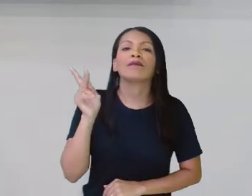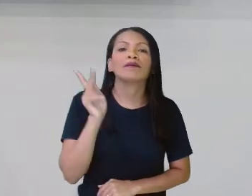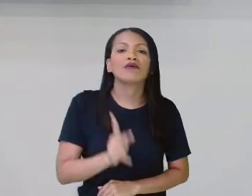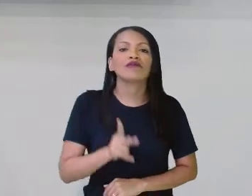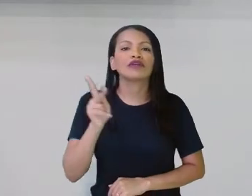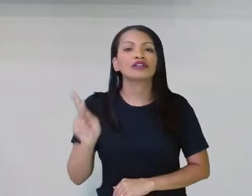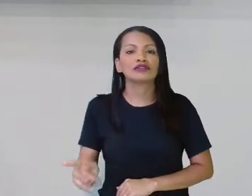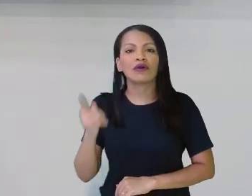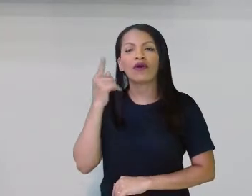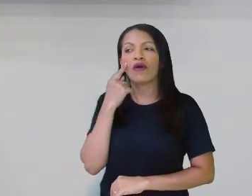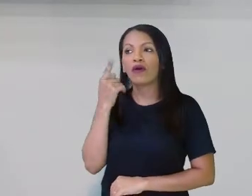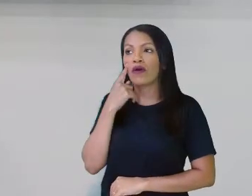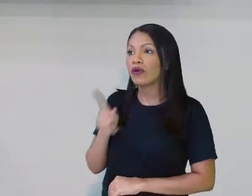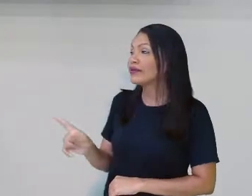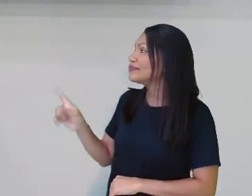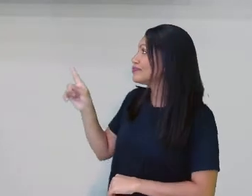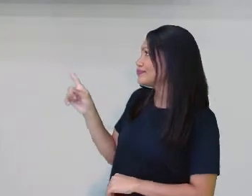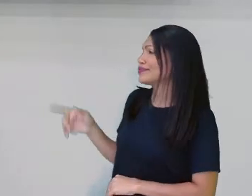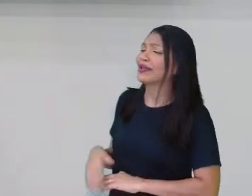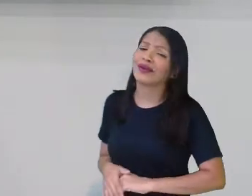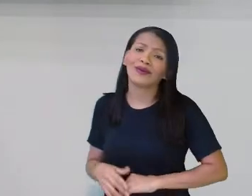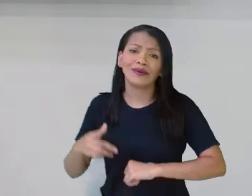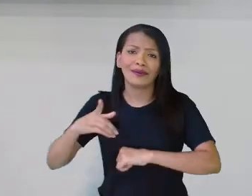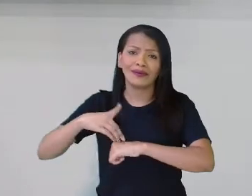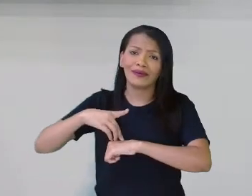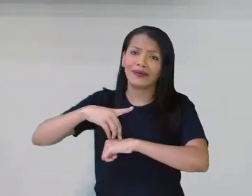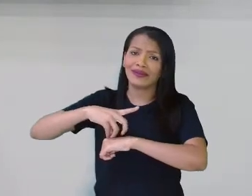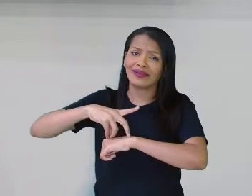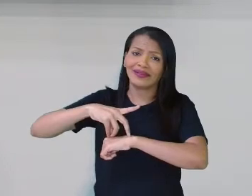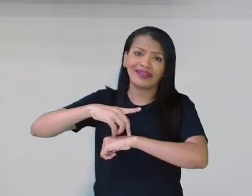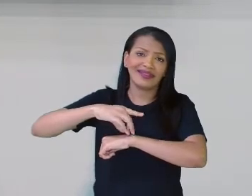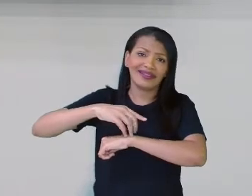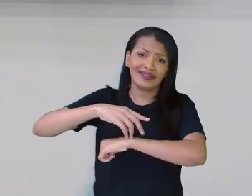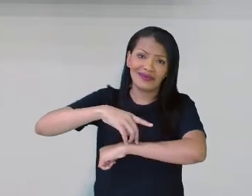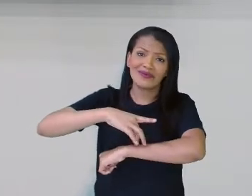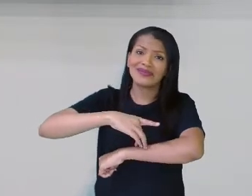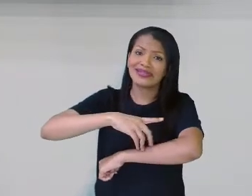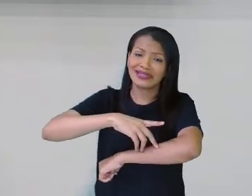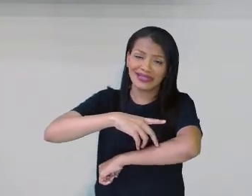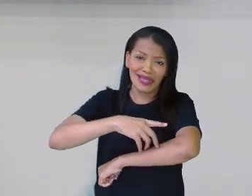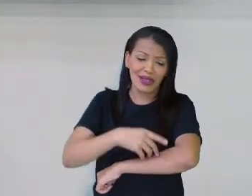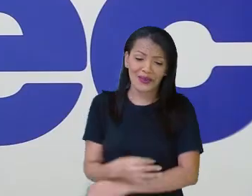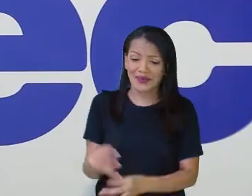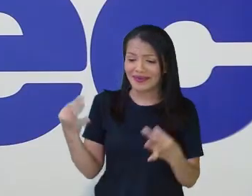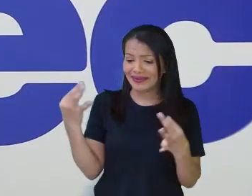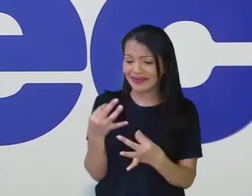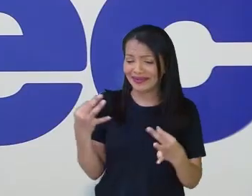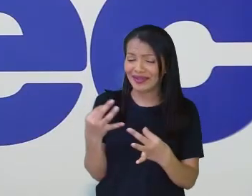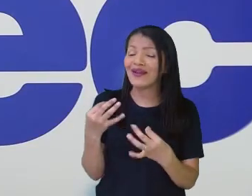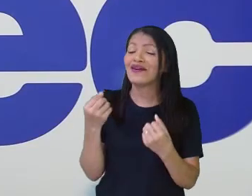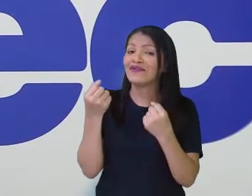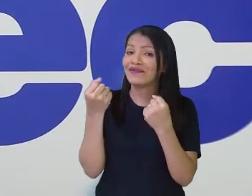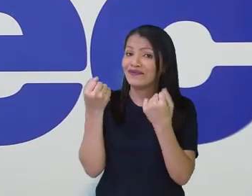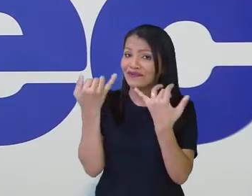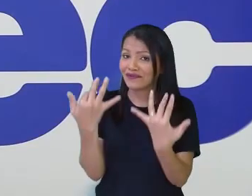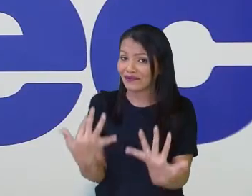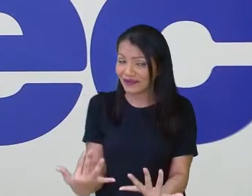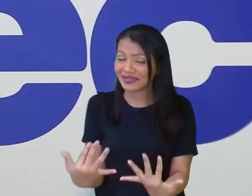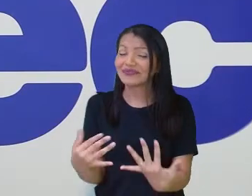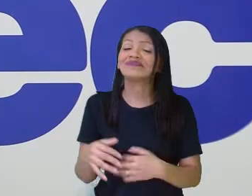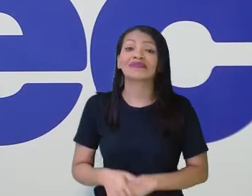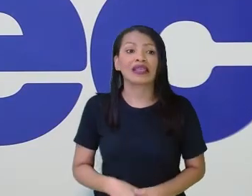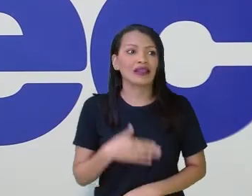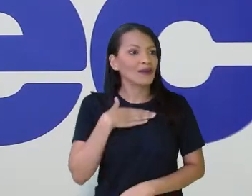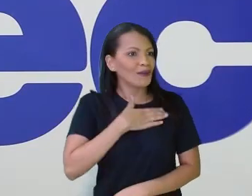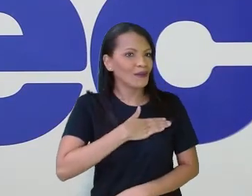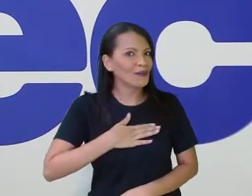vez esse dinossauro aí simpáticozinho, porque a gente vai falar dele. ou Ah, que deles. bom, que bom. Eu gosto muito